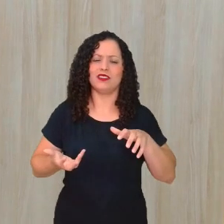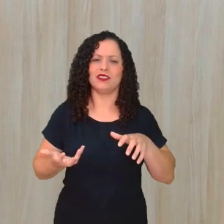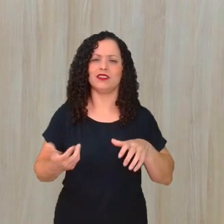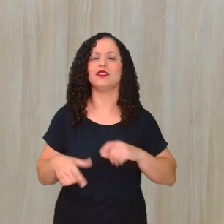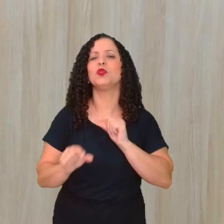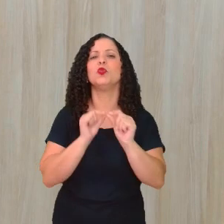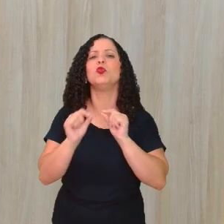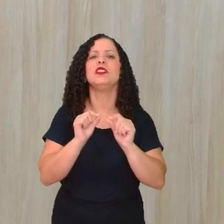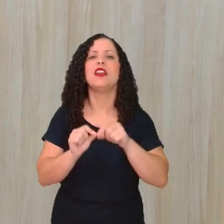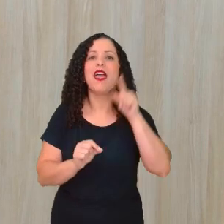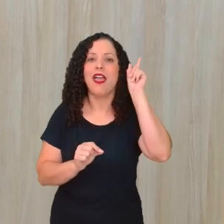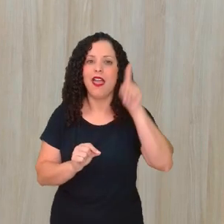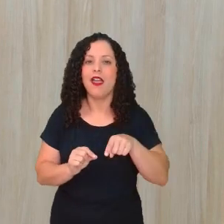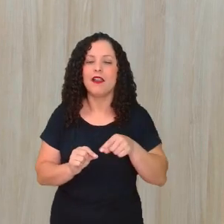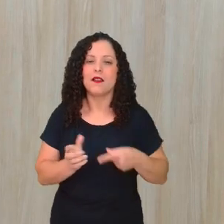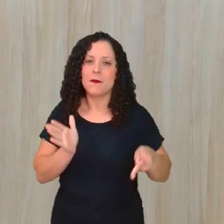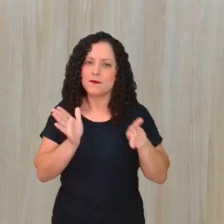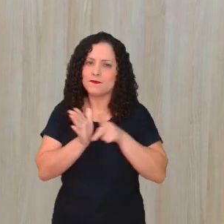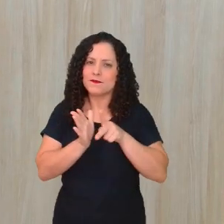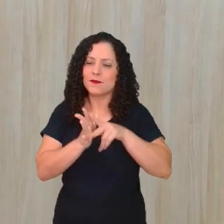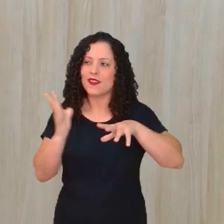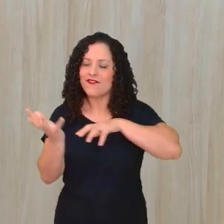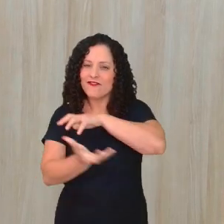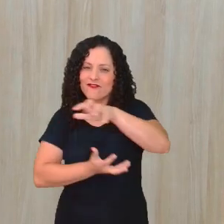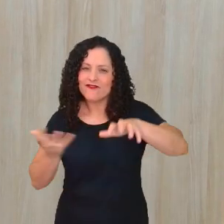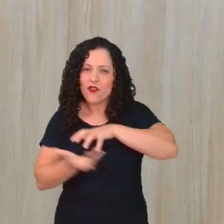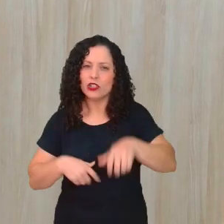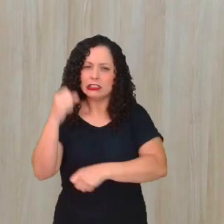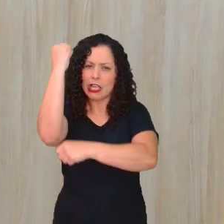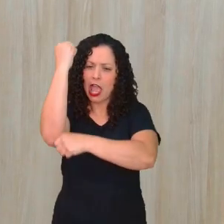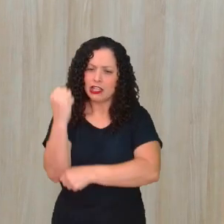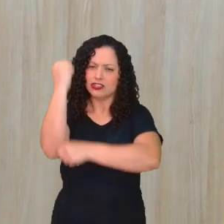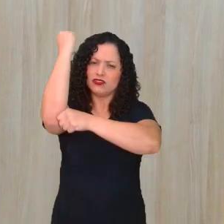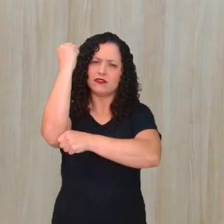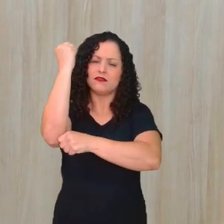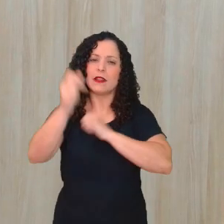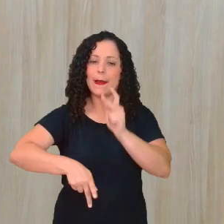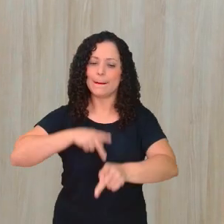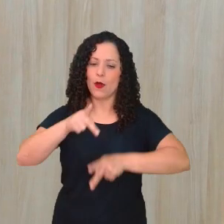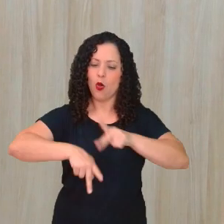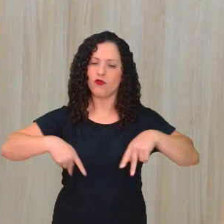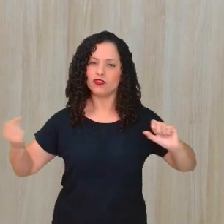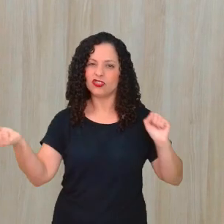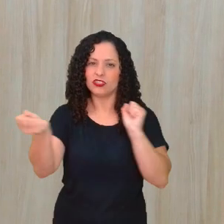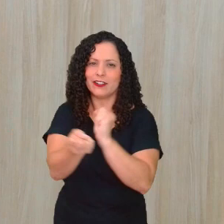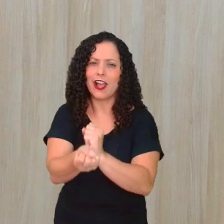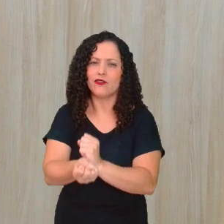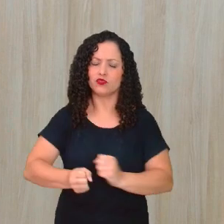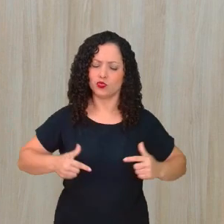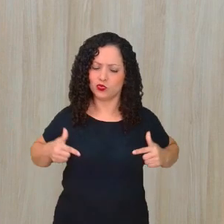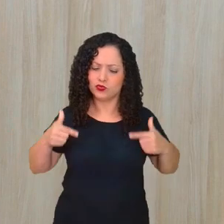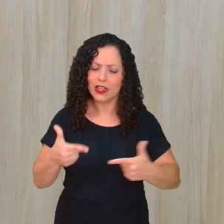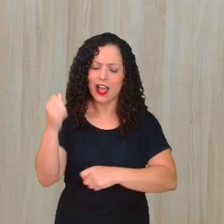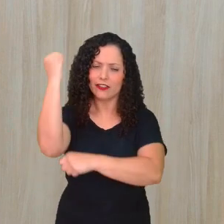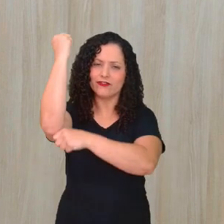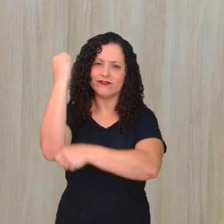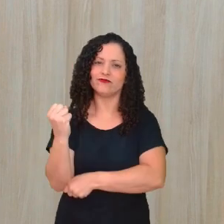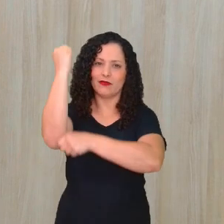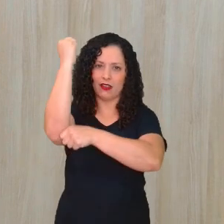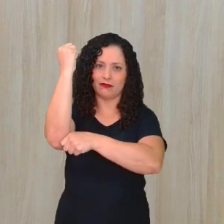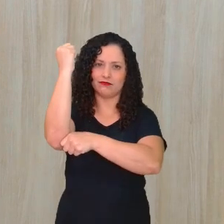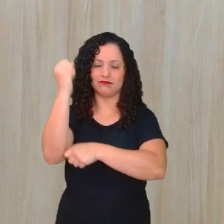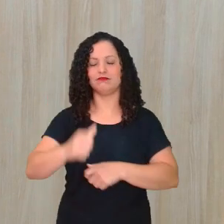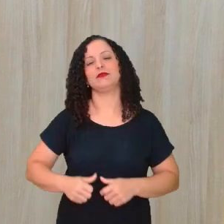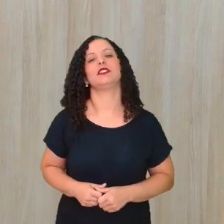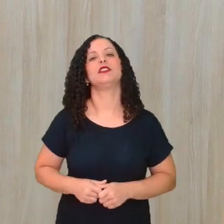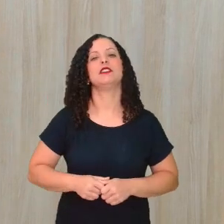né, que ela é genuinamente, né, uma revolta de resistência desses povos escravizados, né? A gente, recapitulando